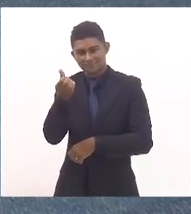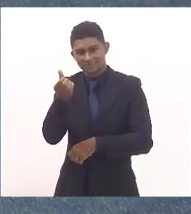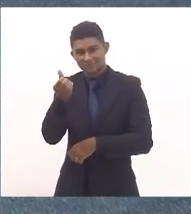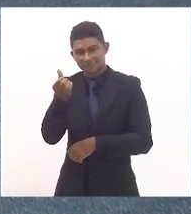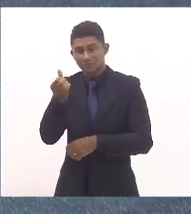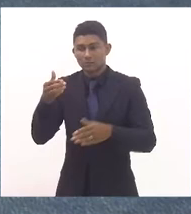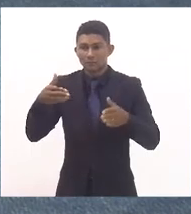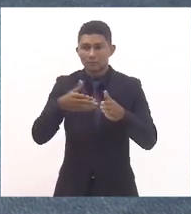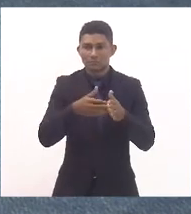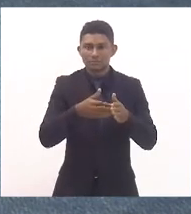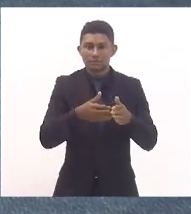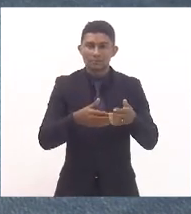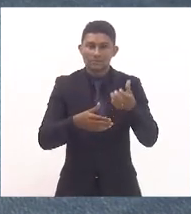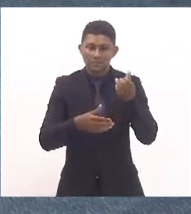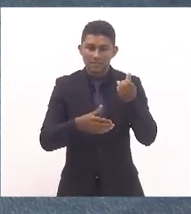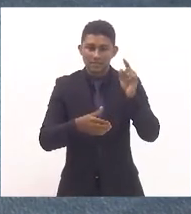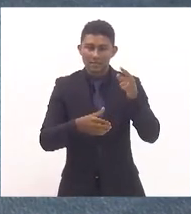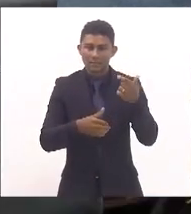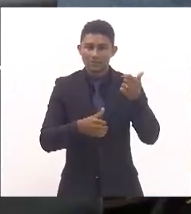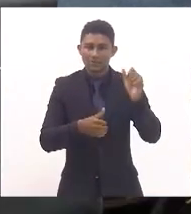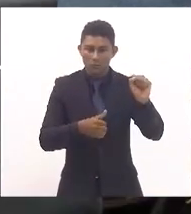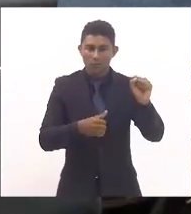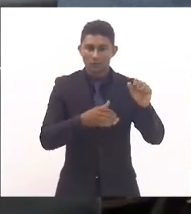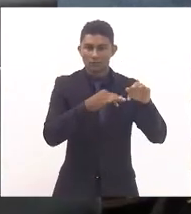horas e 16 minutos.